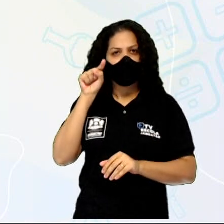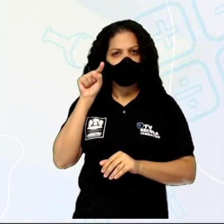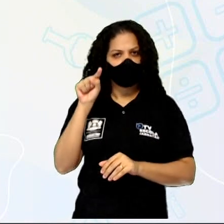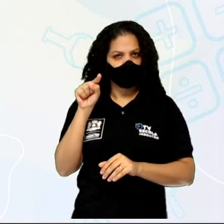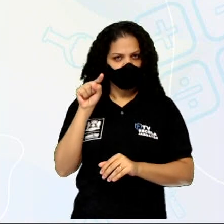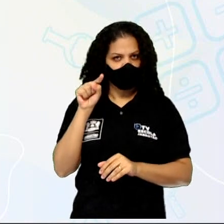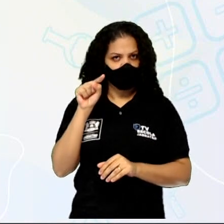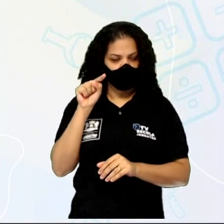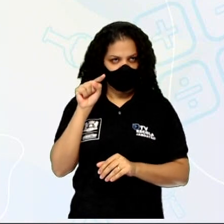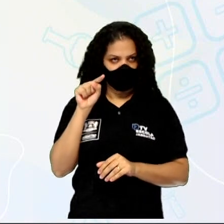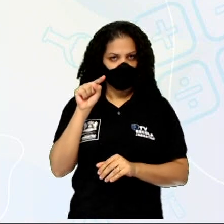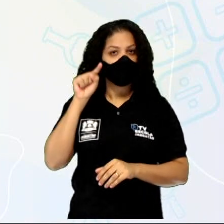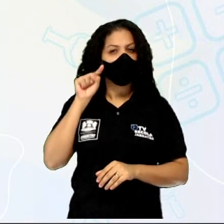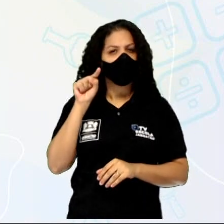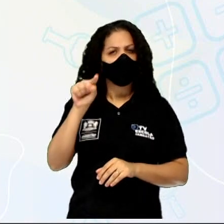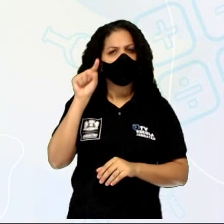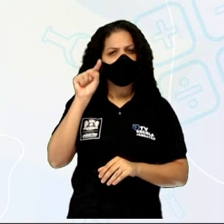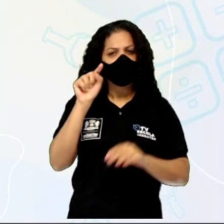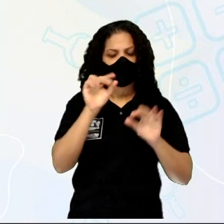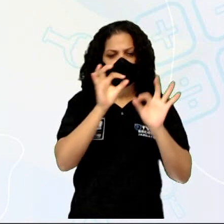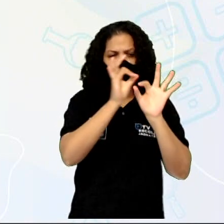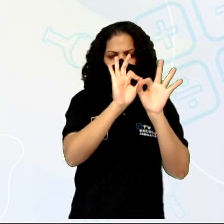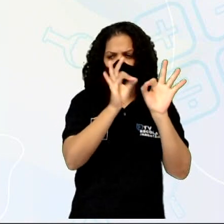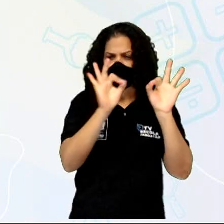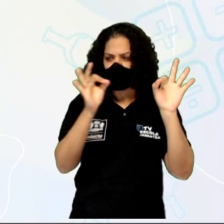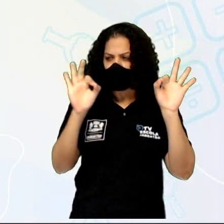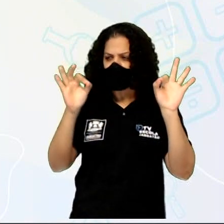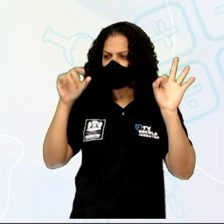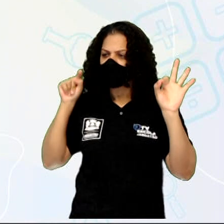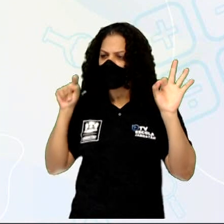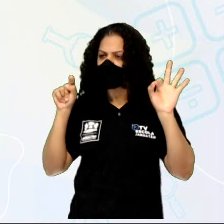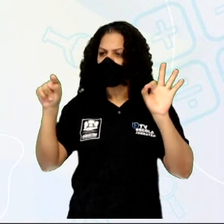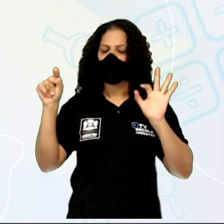assim, lá no final das frases. Depois eu tenho a